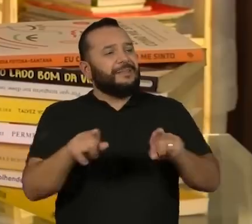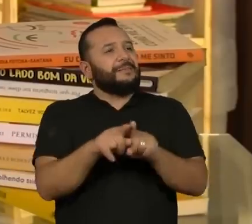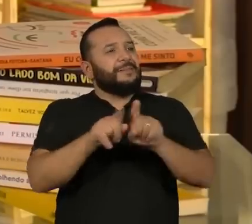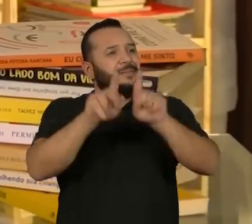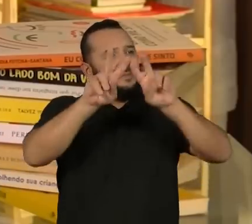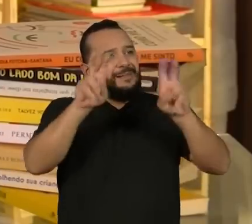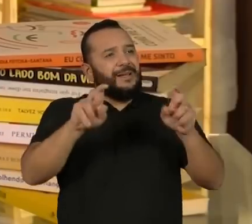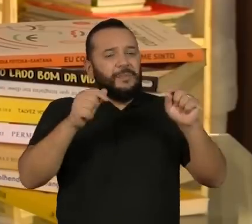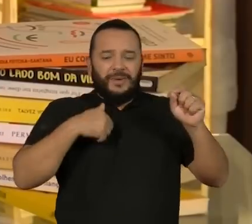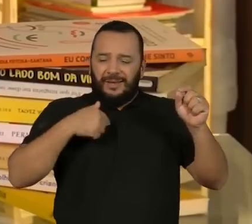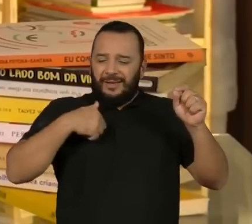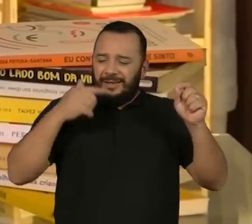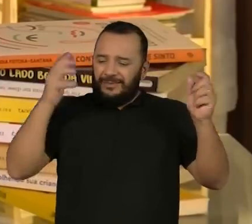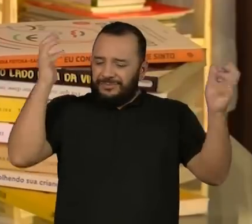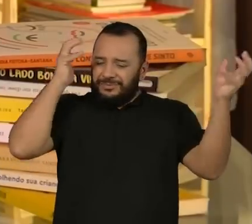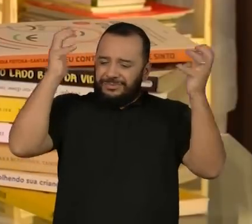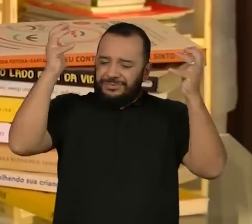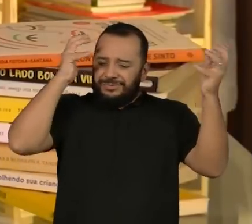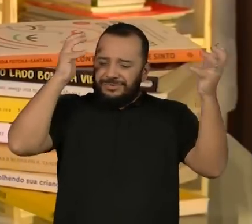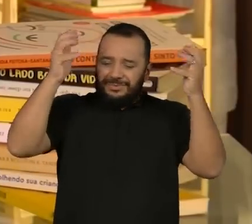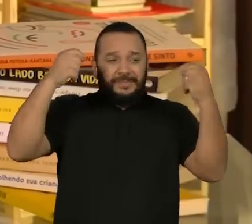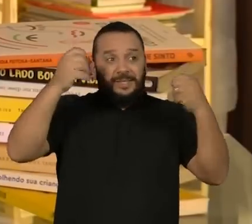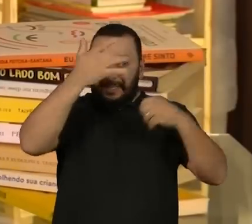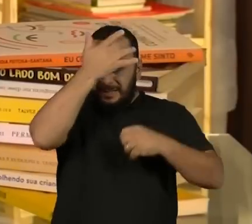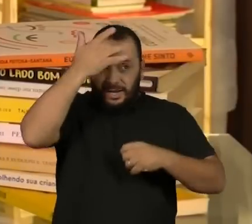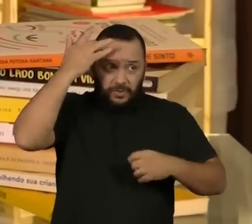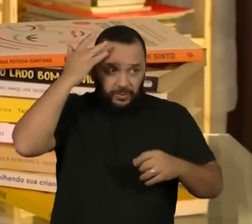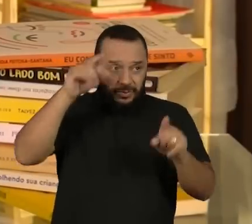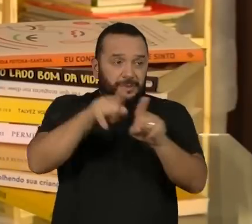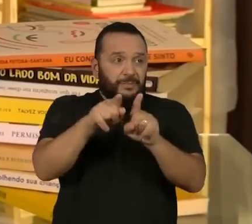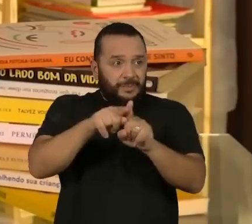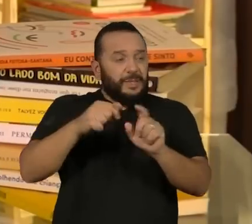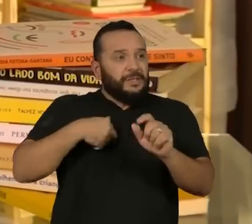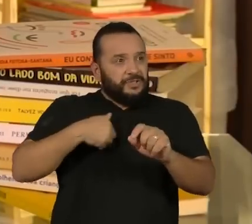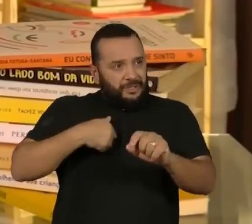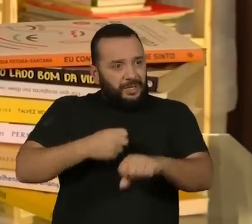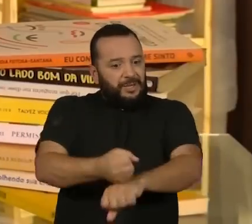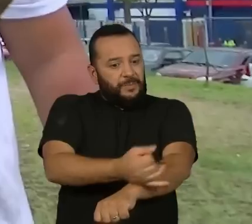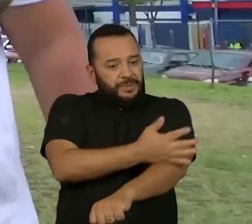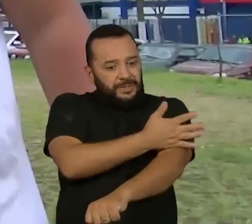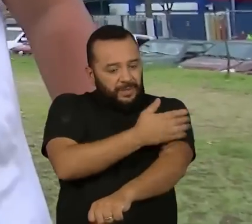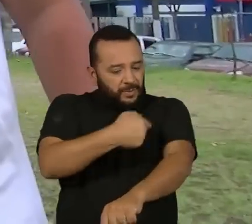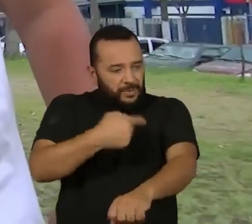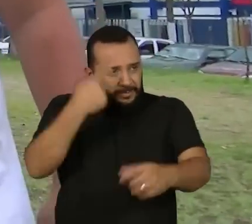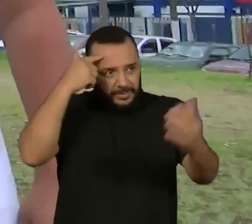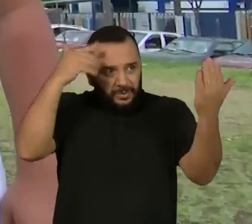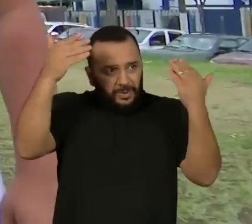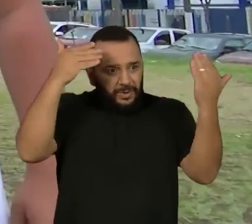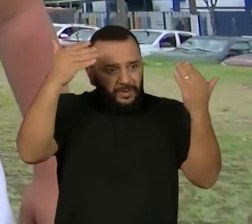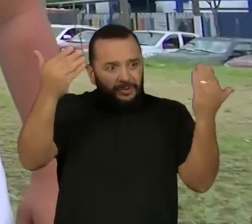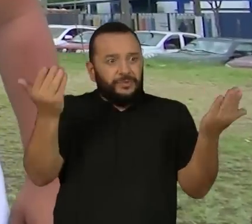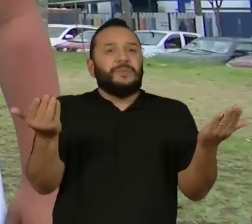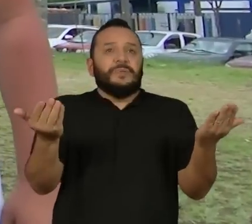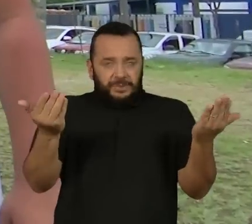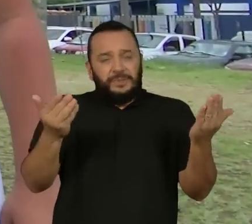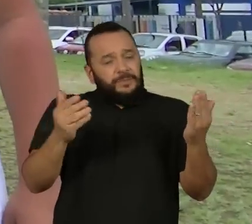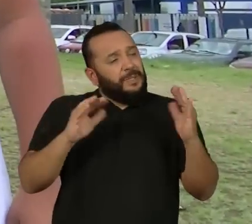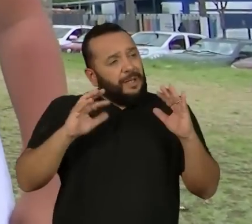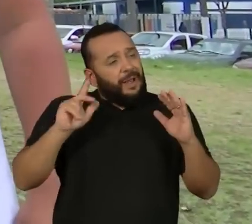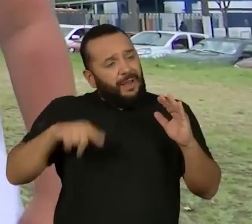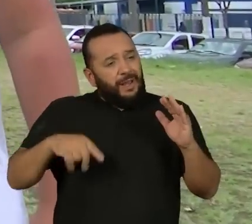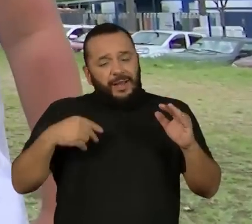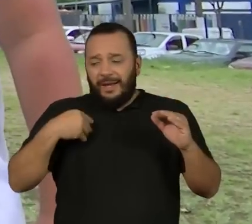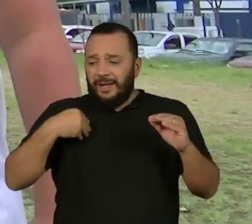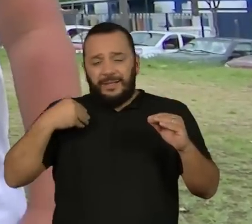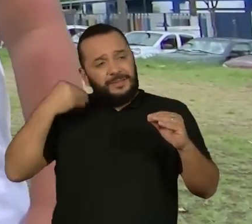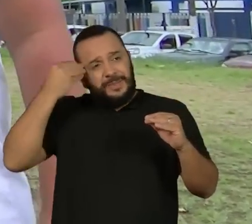saúde mental, socioemocionais, para eles é uma troca de entendimento de mundo. Se a gente for parar para pensar o quanto